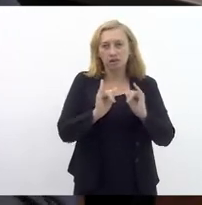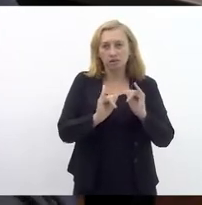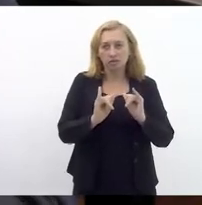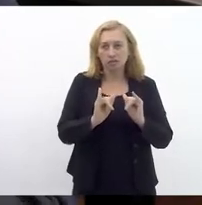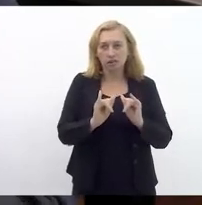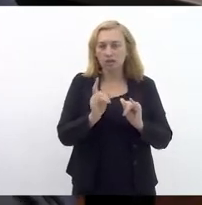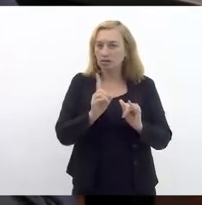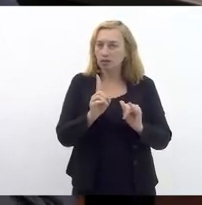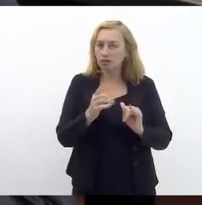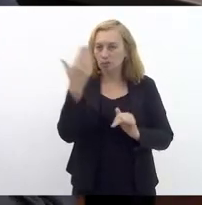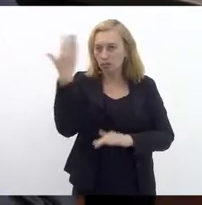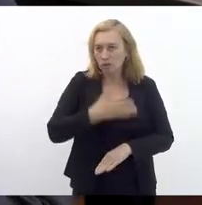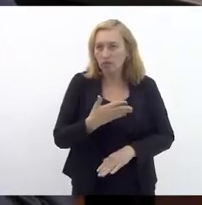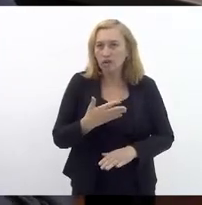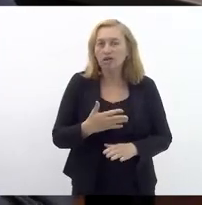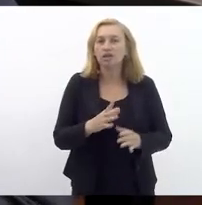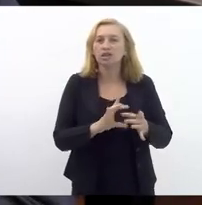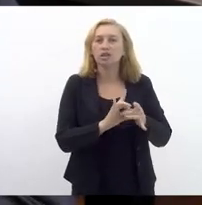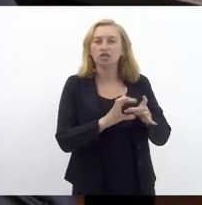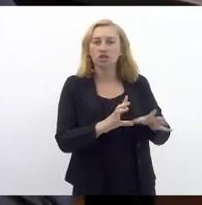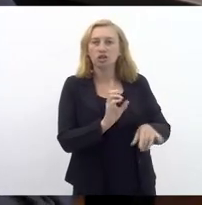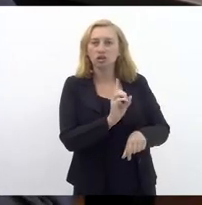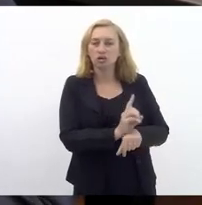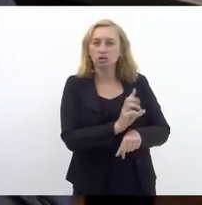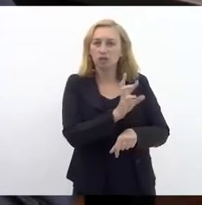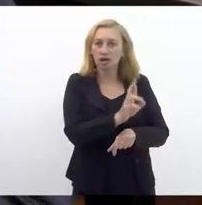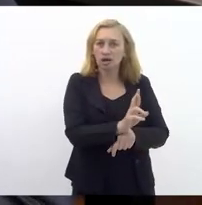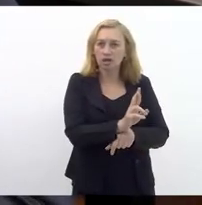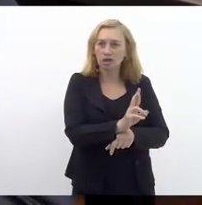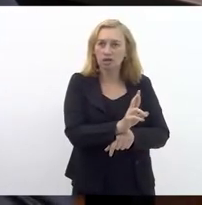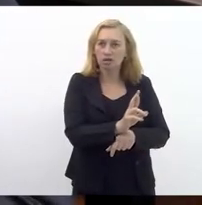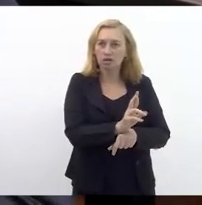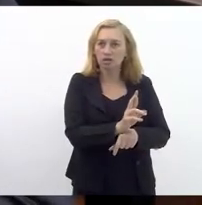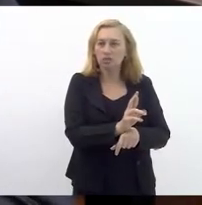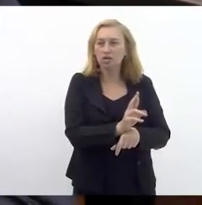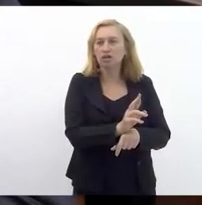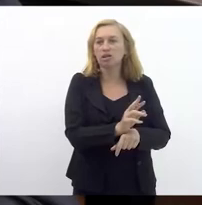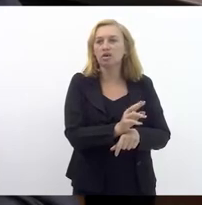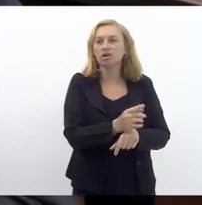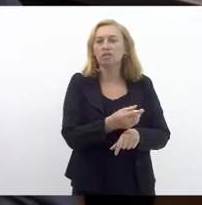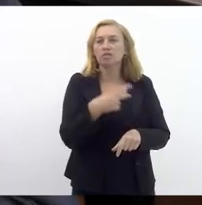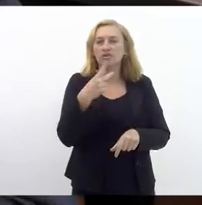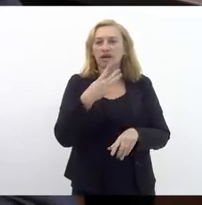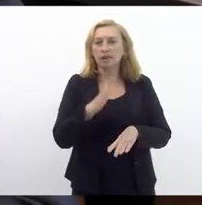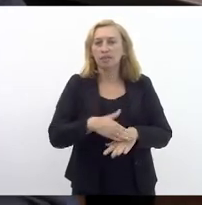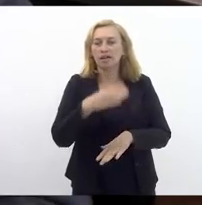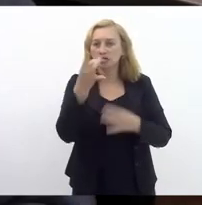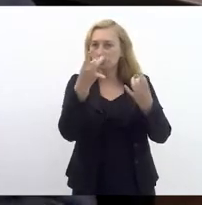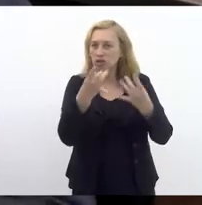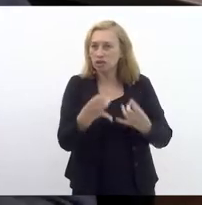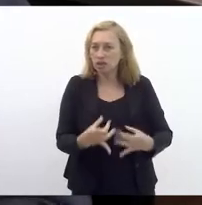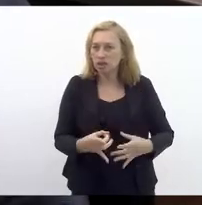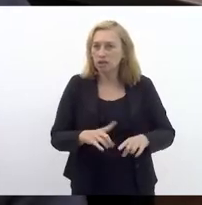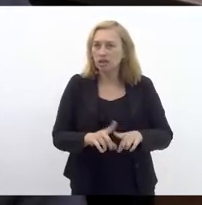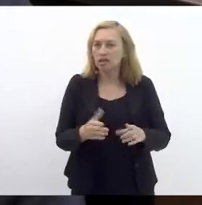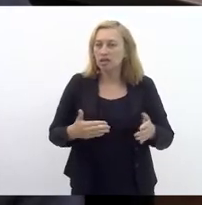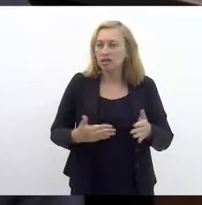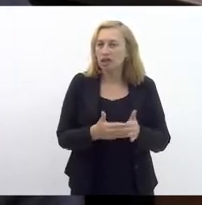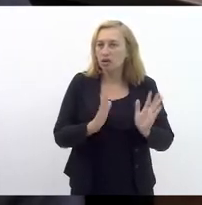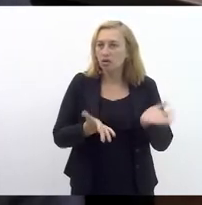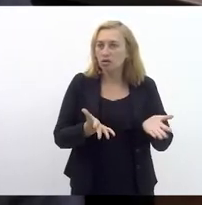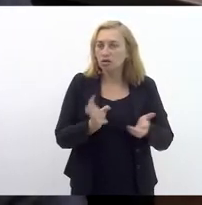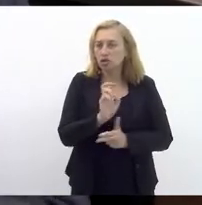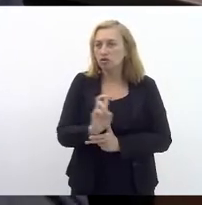aqui para a palavra à doutora Raquel, que trabalha exatamente com esse assunto, que ela pode ser mais rica nos detalhes, mas até hoje a Supervia não